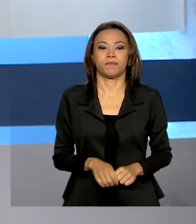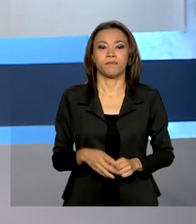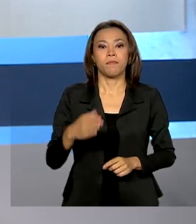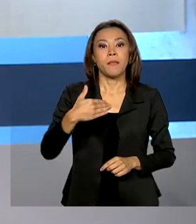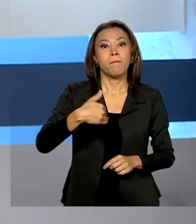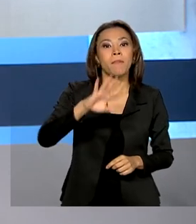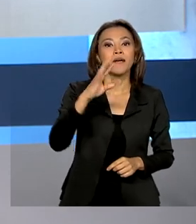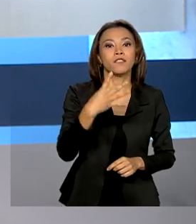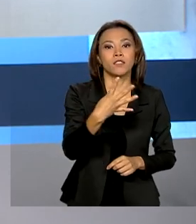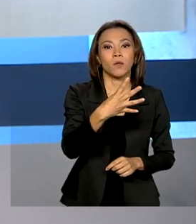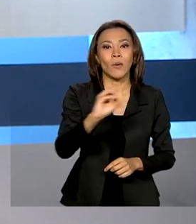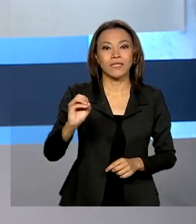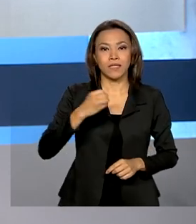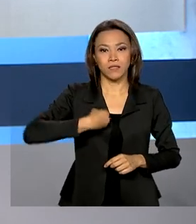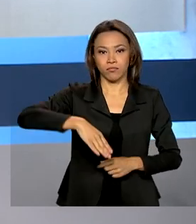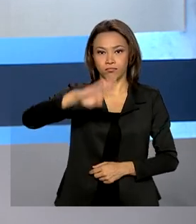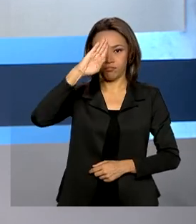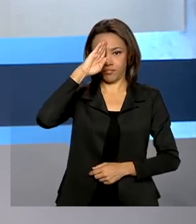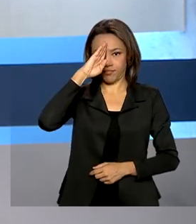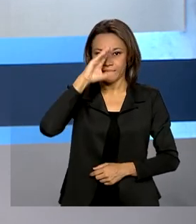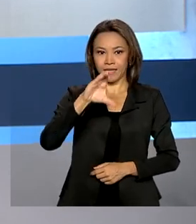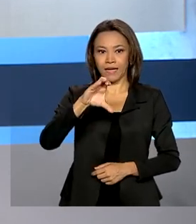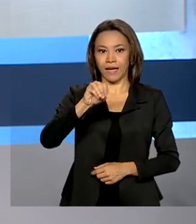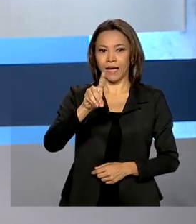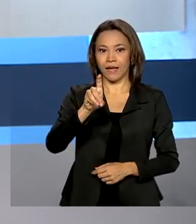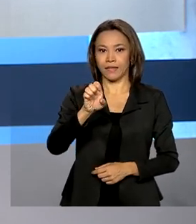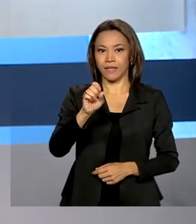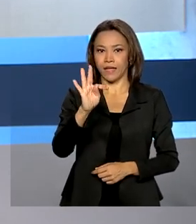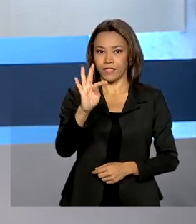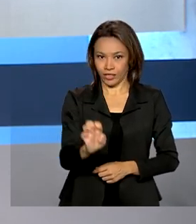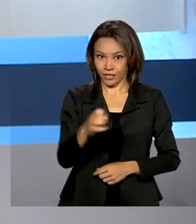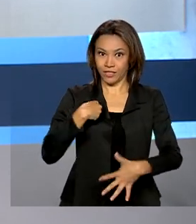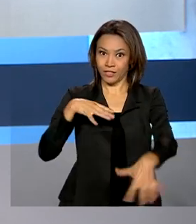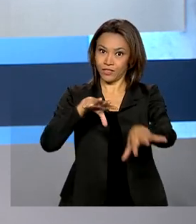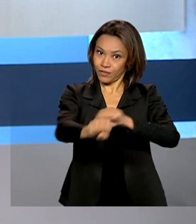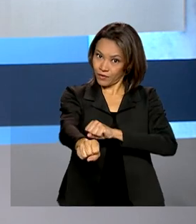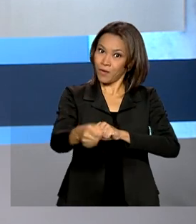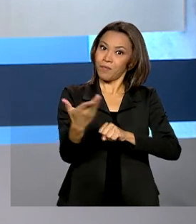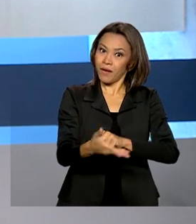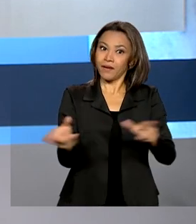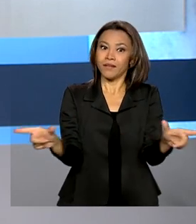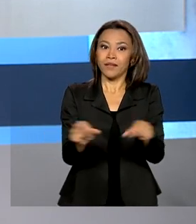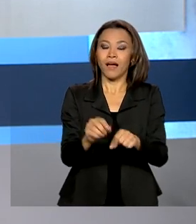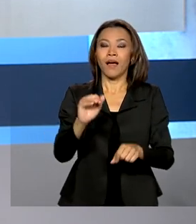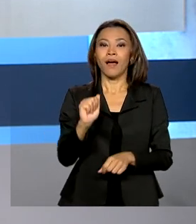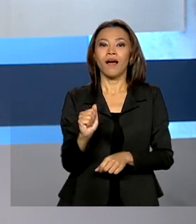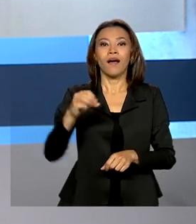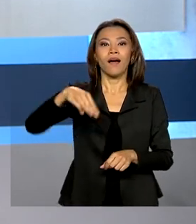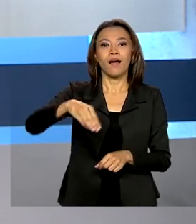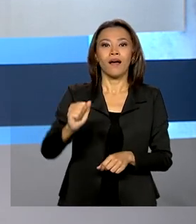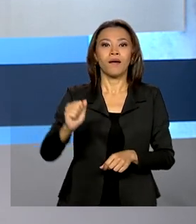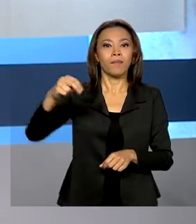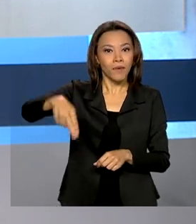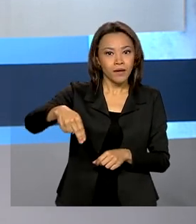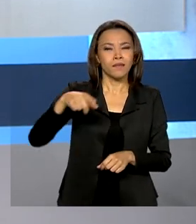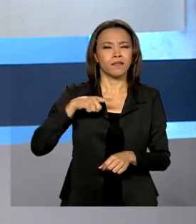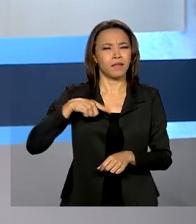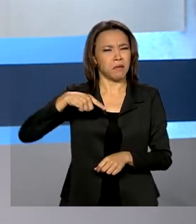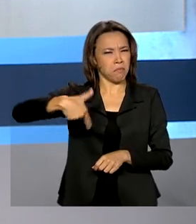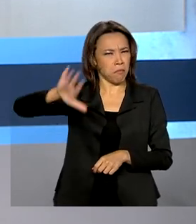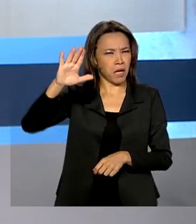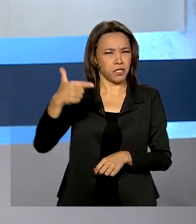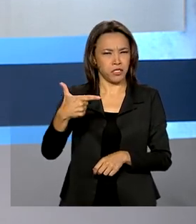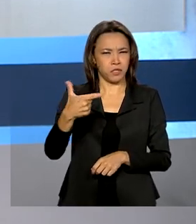Mais de 400 cadetes se formaram neste fim de semana na Academia Militar das Agulhas Negras. A instituição tem mais de 200